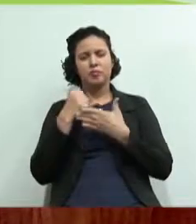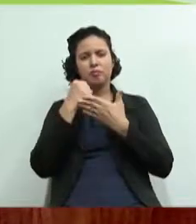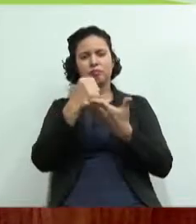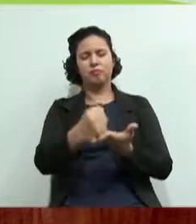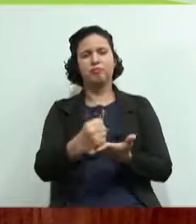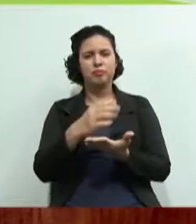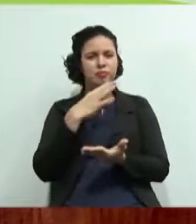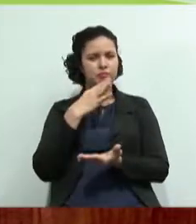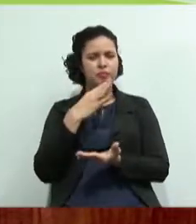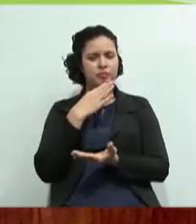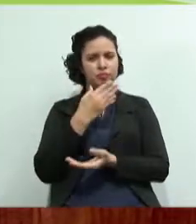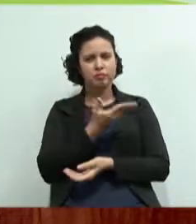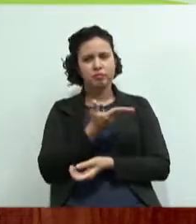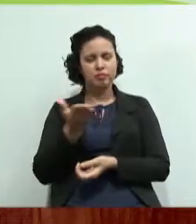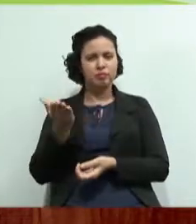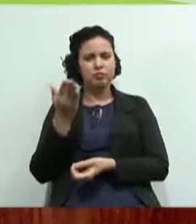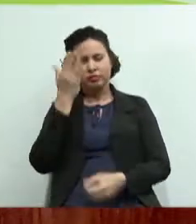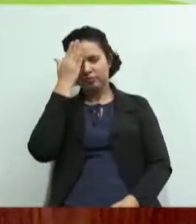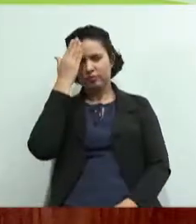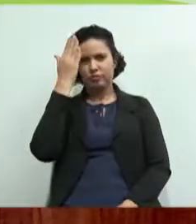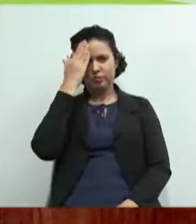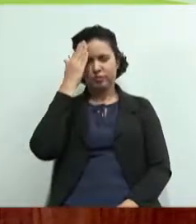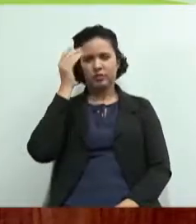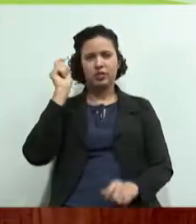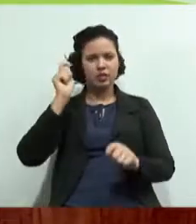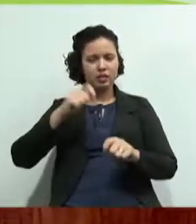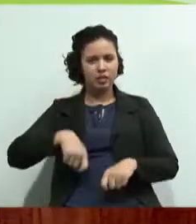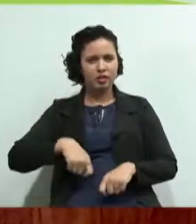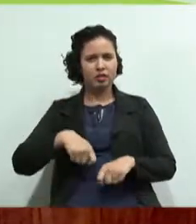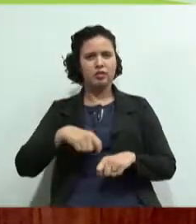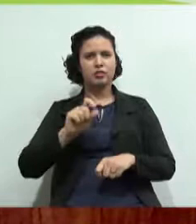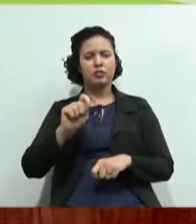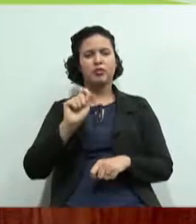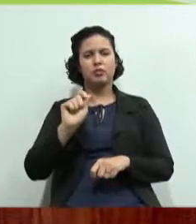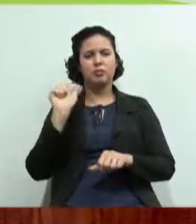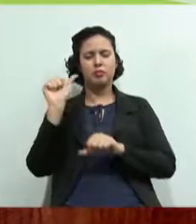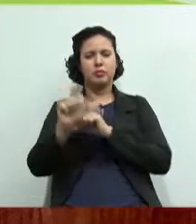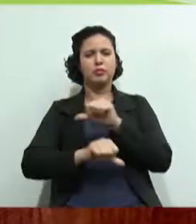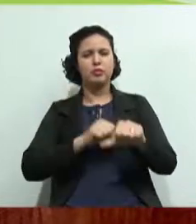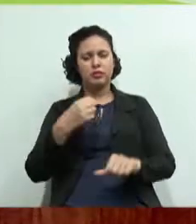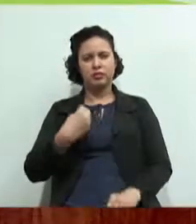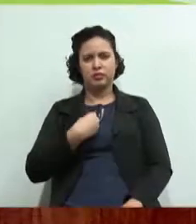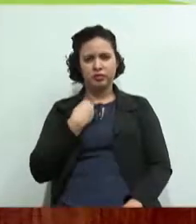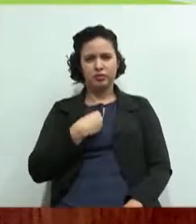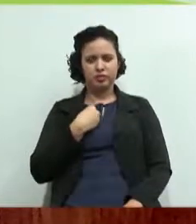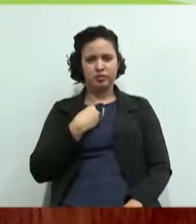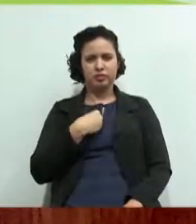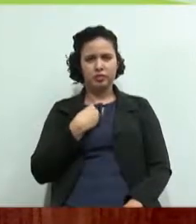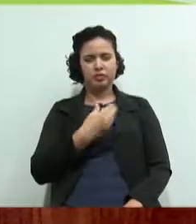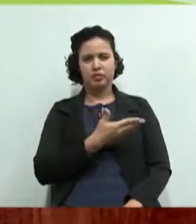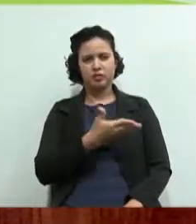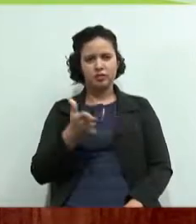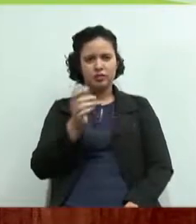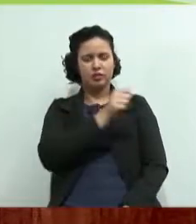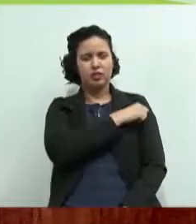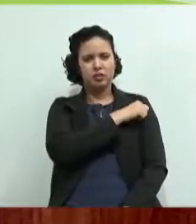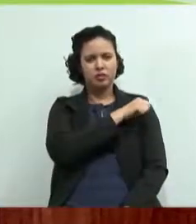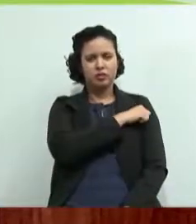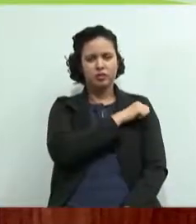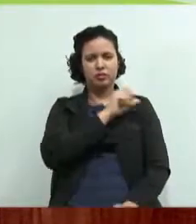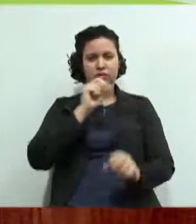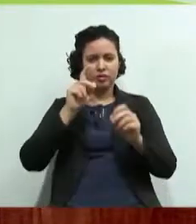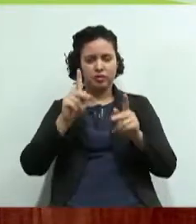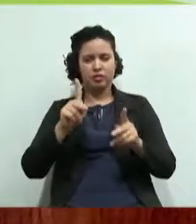até vocês, que nós acreditamos que tem potencial para ser transformador na vida desses queridos alunos e alunas,